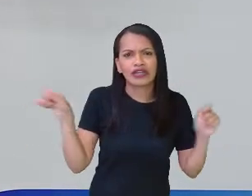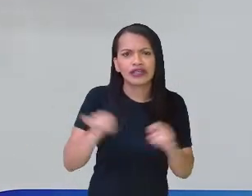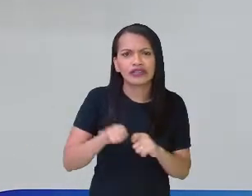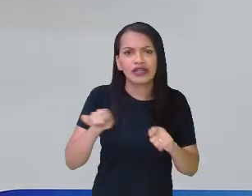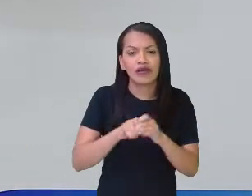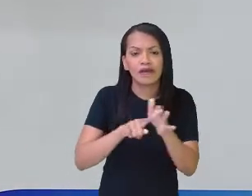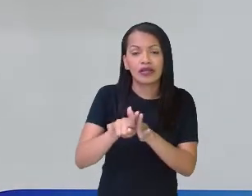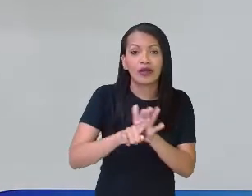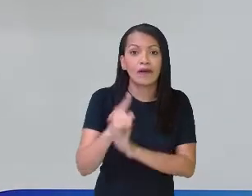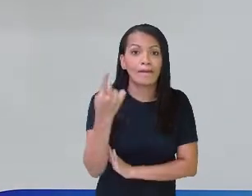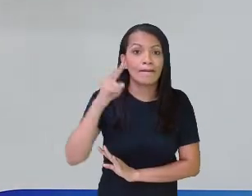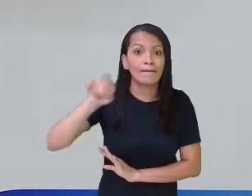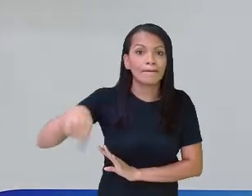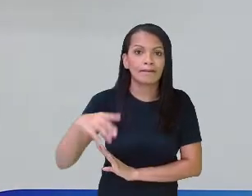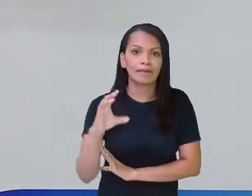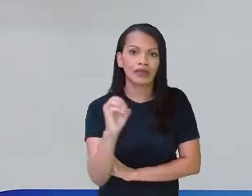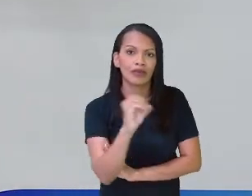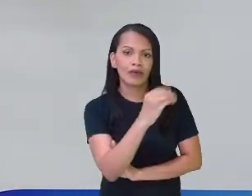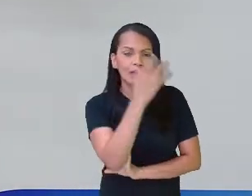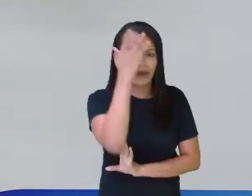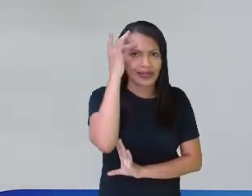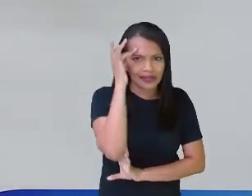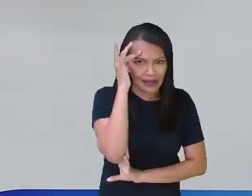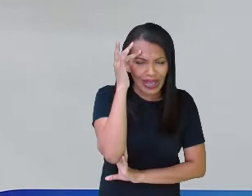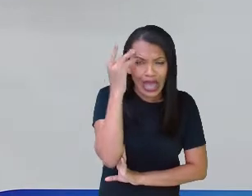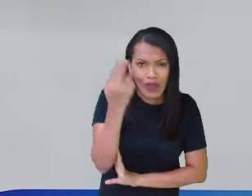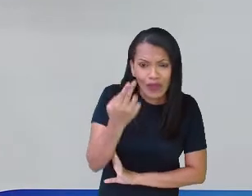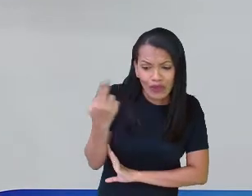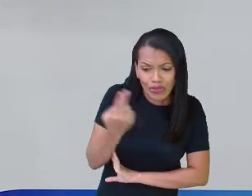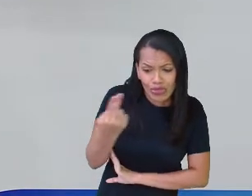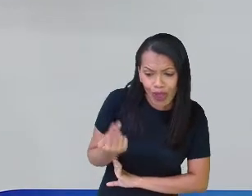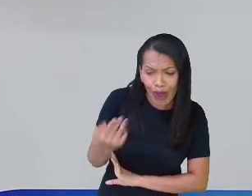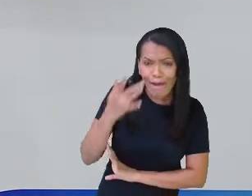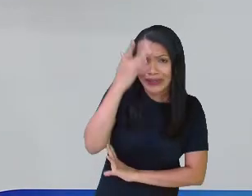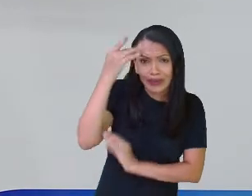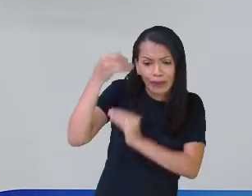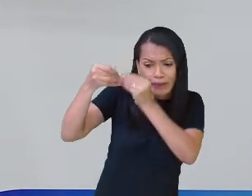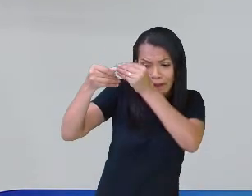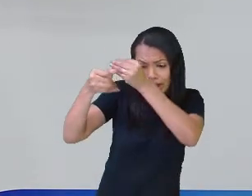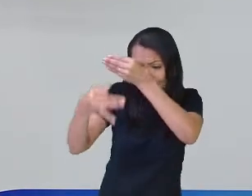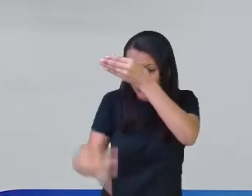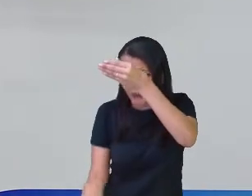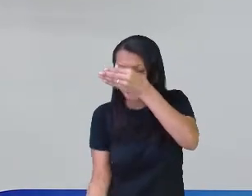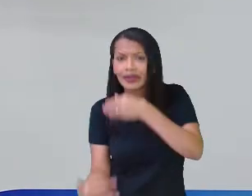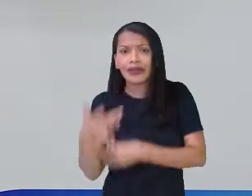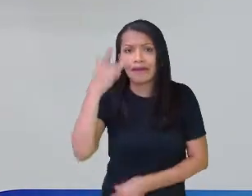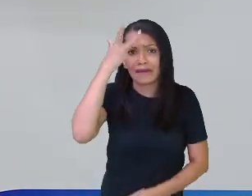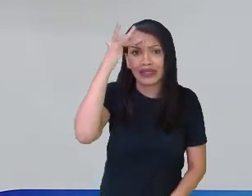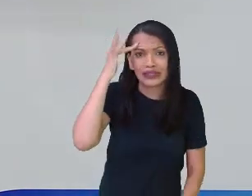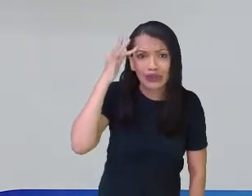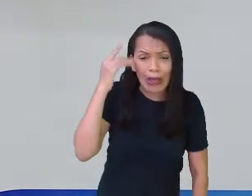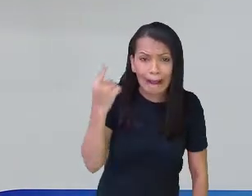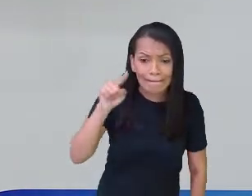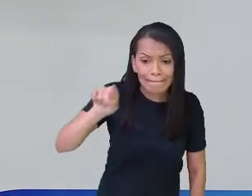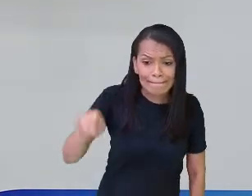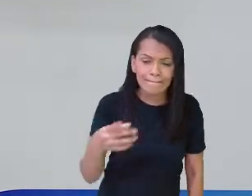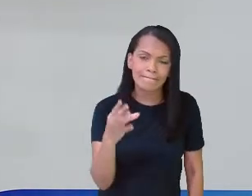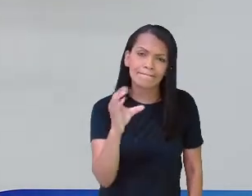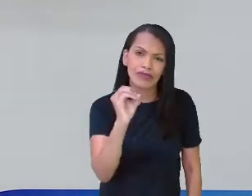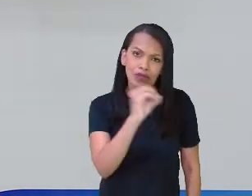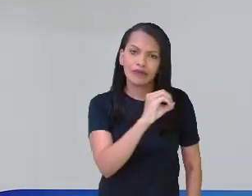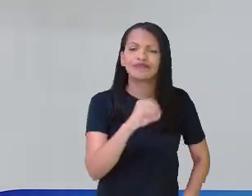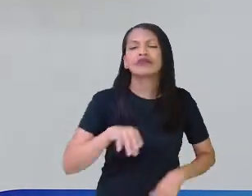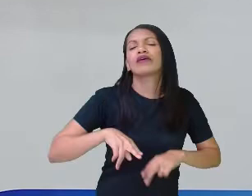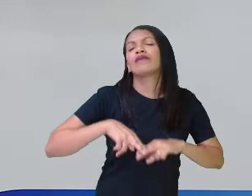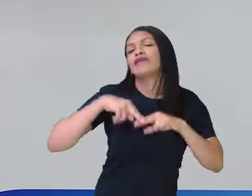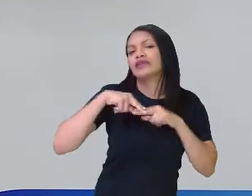com 1000 pessoas. Eu ia colocar o nome das 1000? De jeito nenhum. Por isso que existe uma contagem e